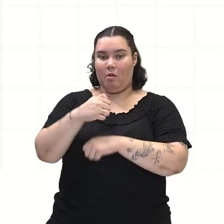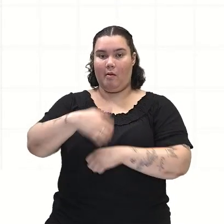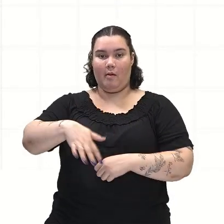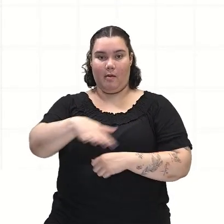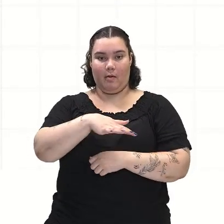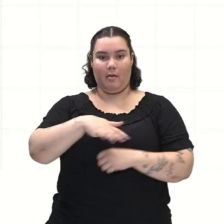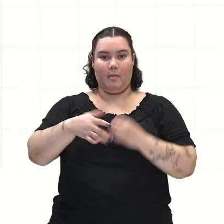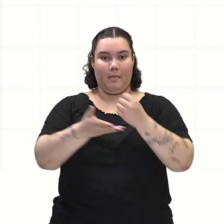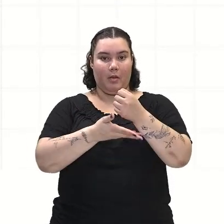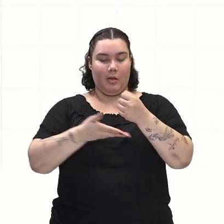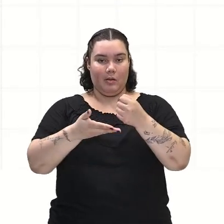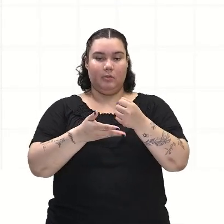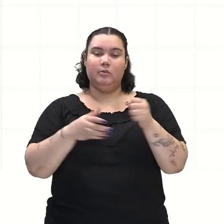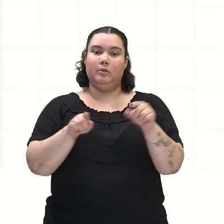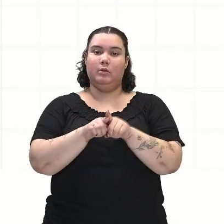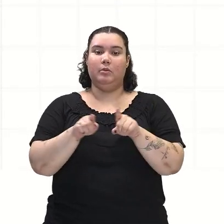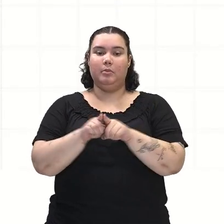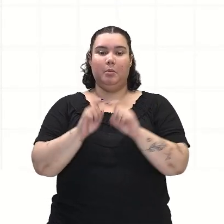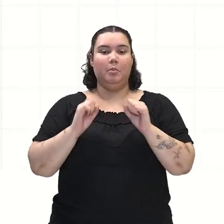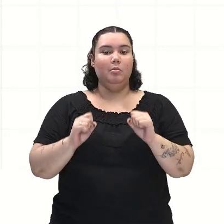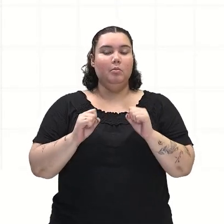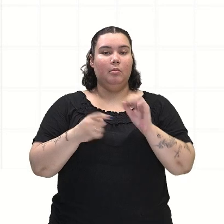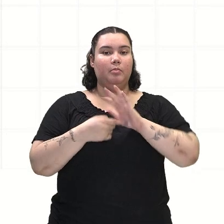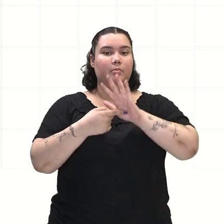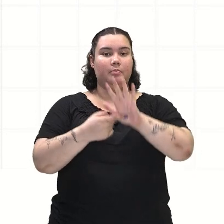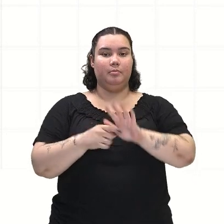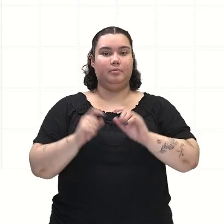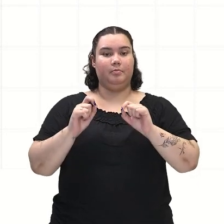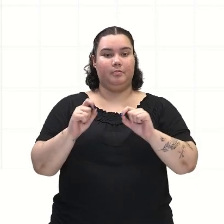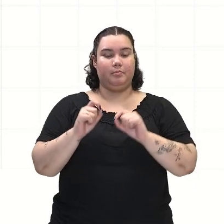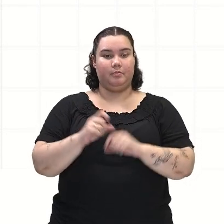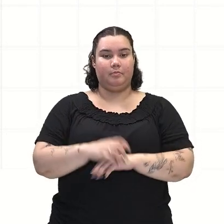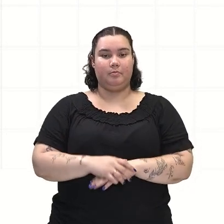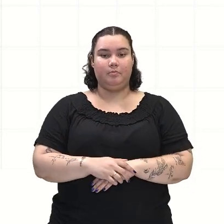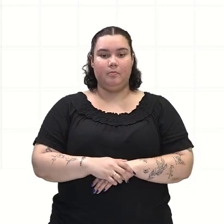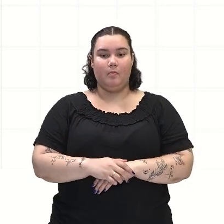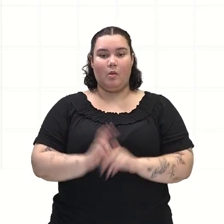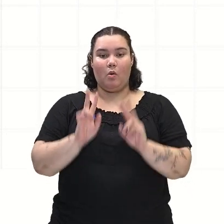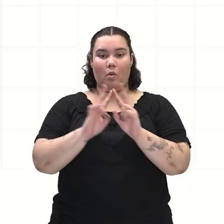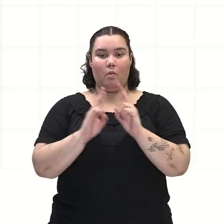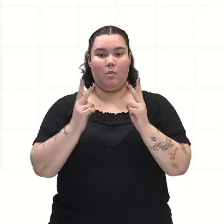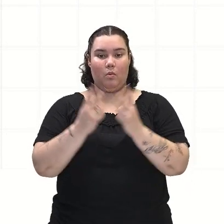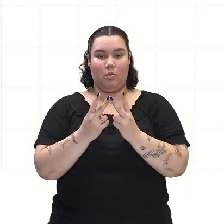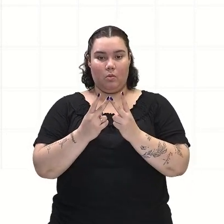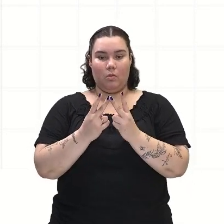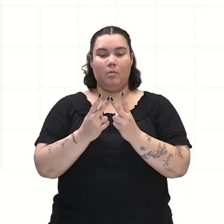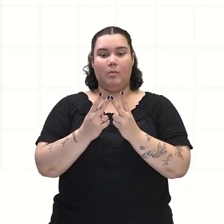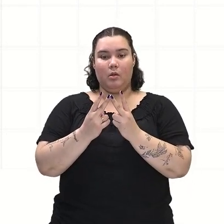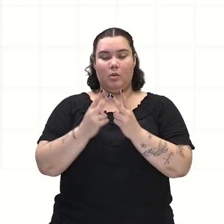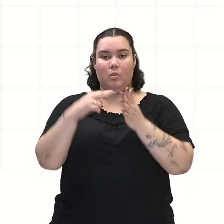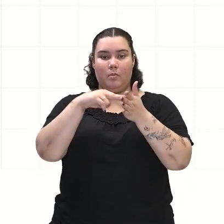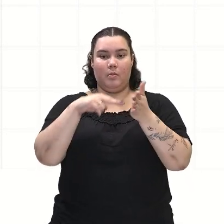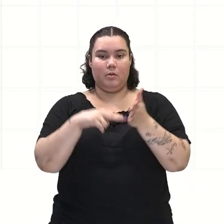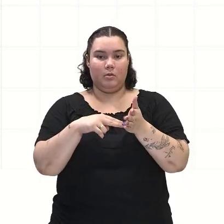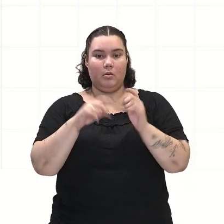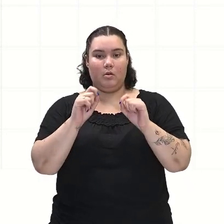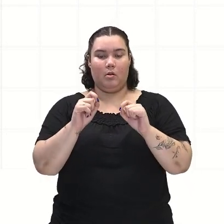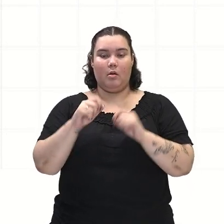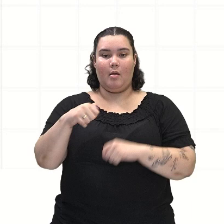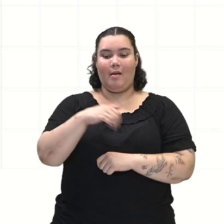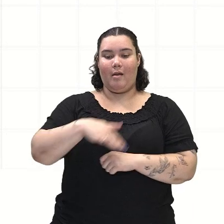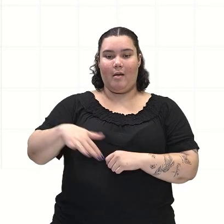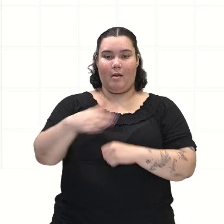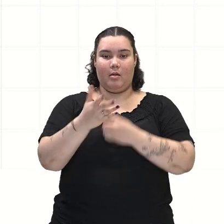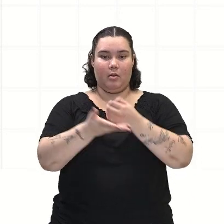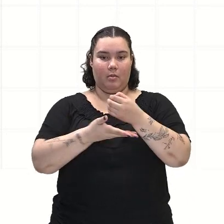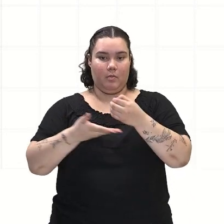da base, eu também pode ser apresentado para vocês que o volume do prisma vai ser quem? A área da base, porque